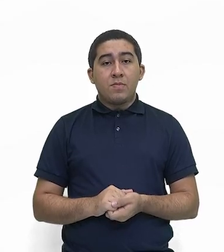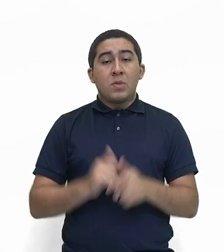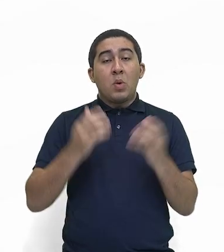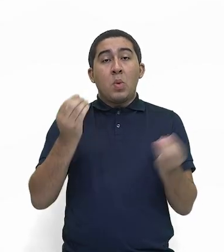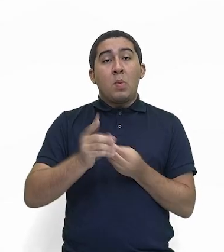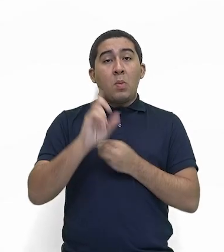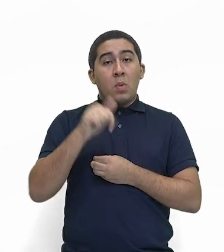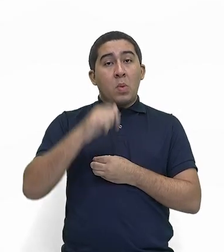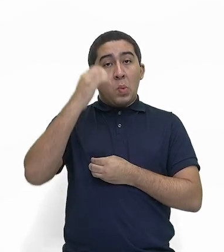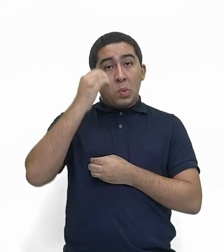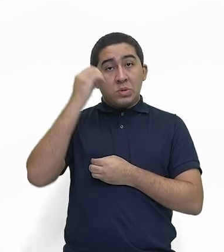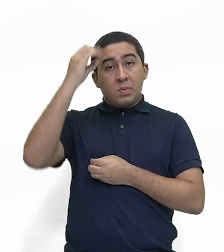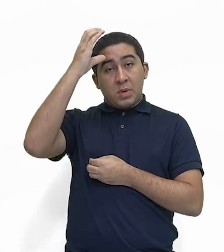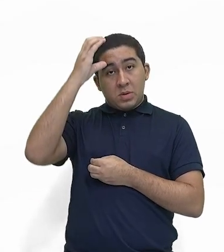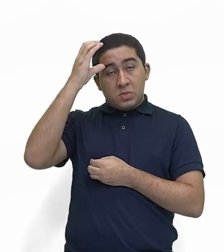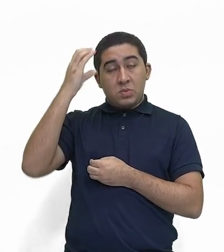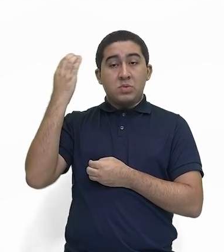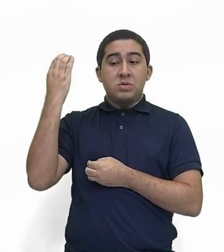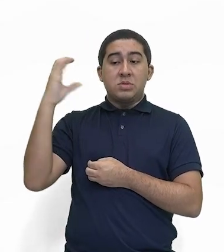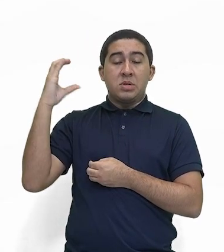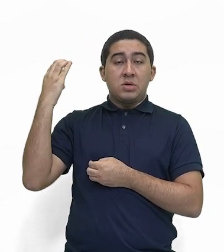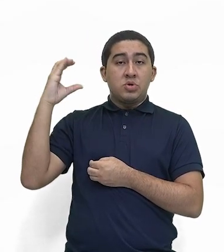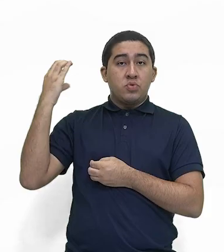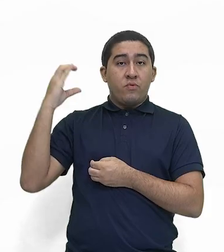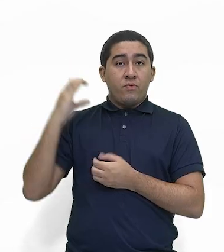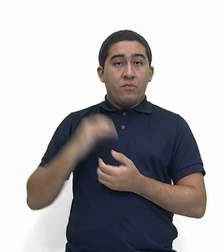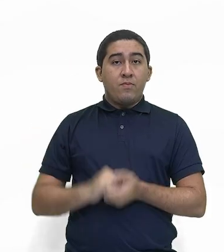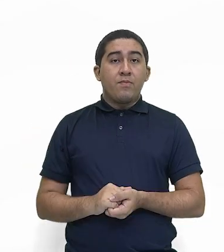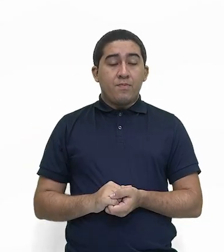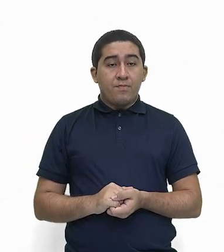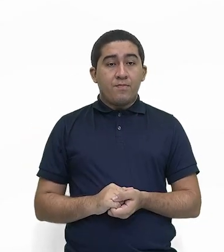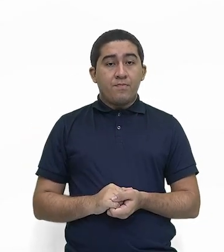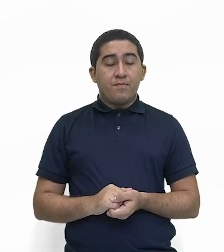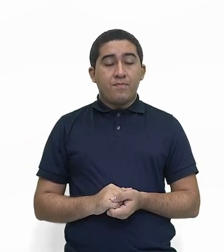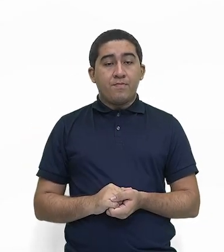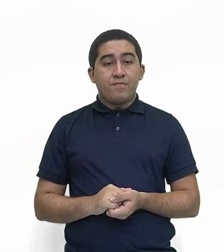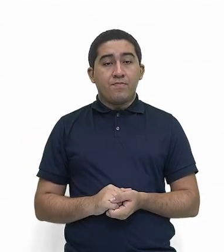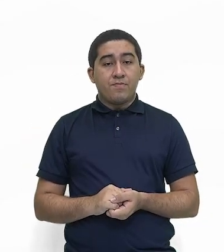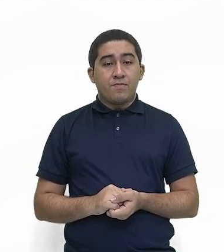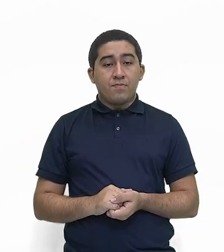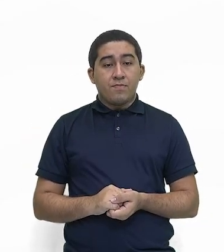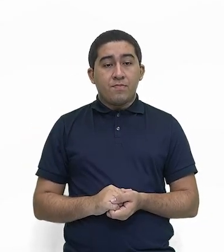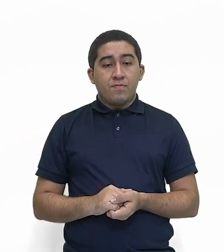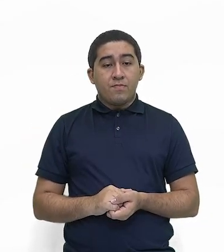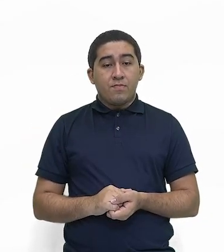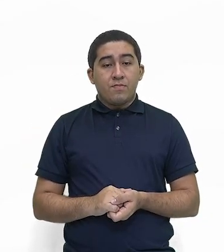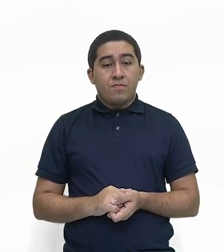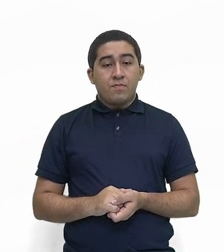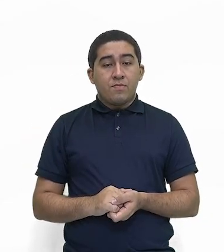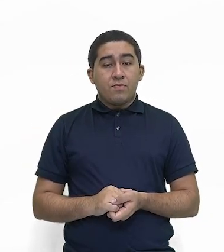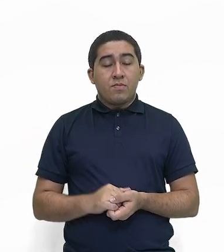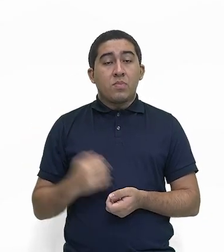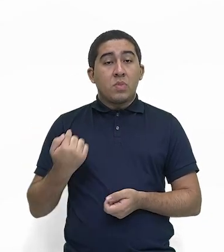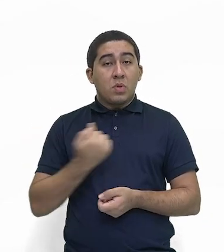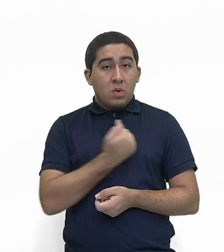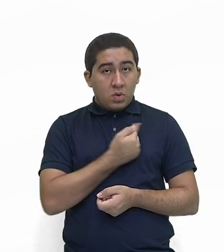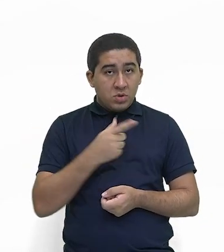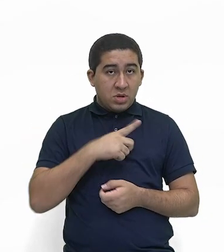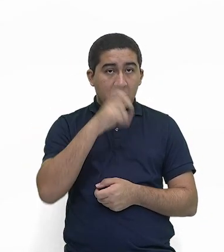conhecimento científico, né? Então nós vivemos, né, nesse momento de